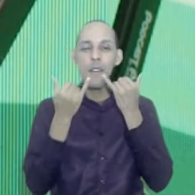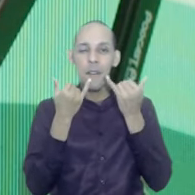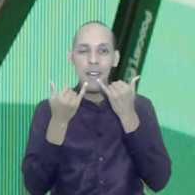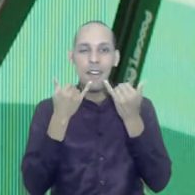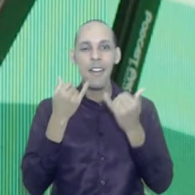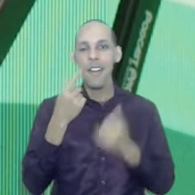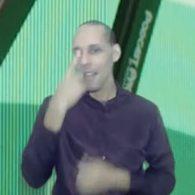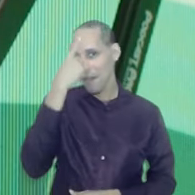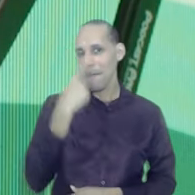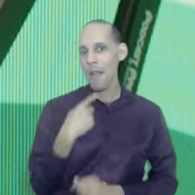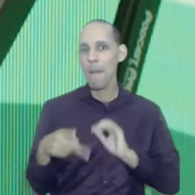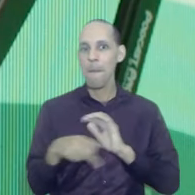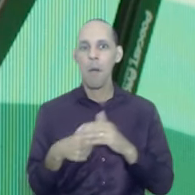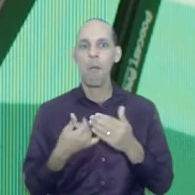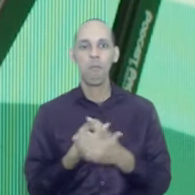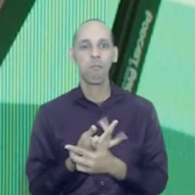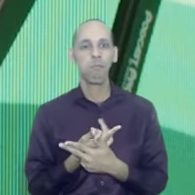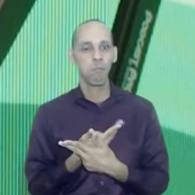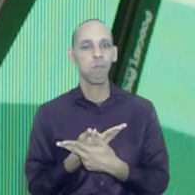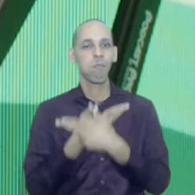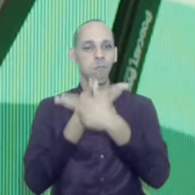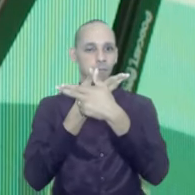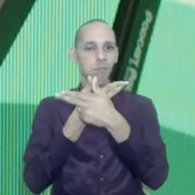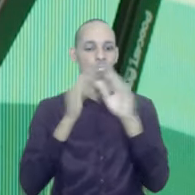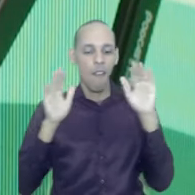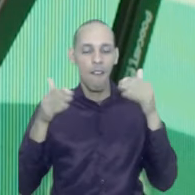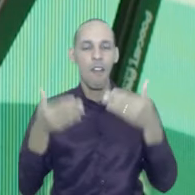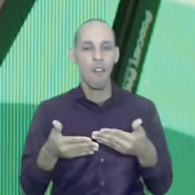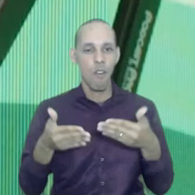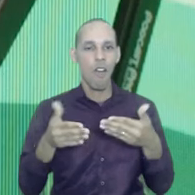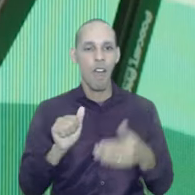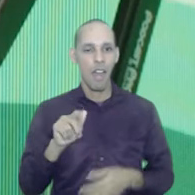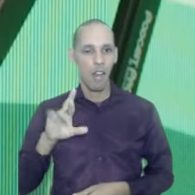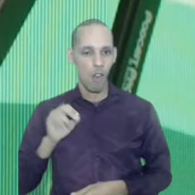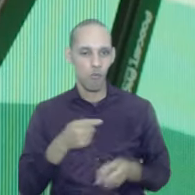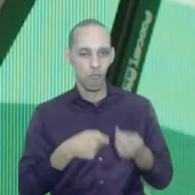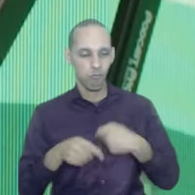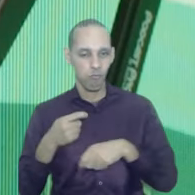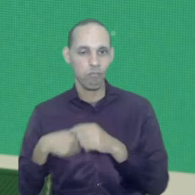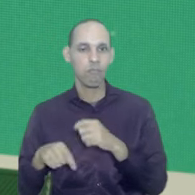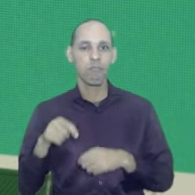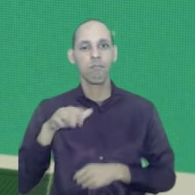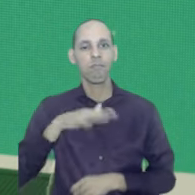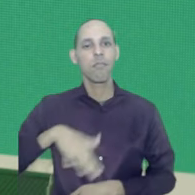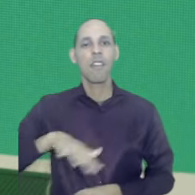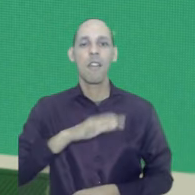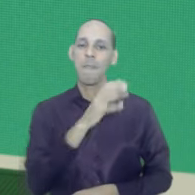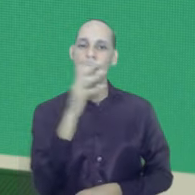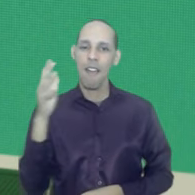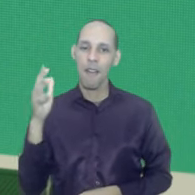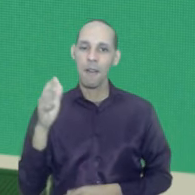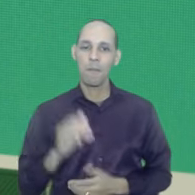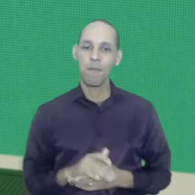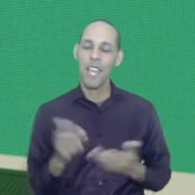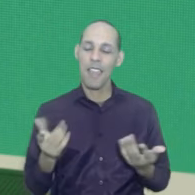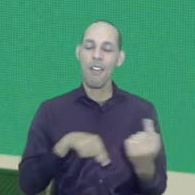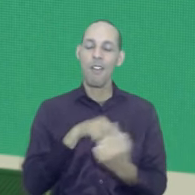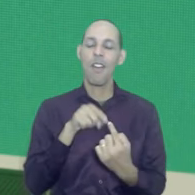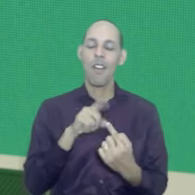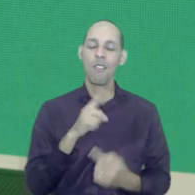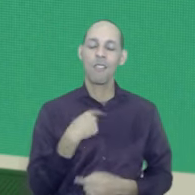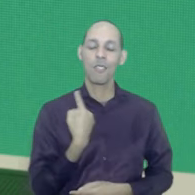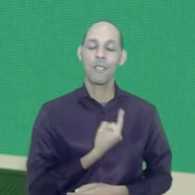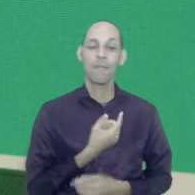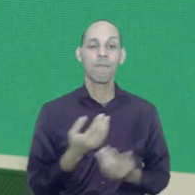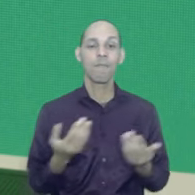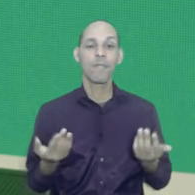é totalmente dedicado a agronegócio e meio ambiente esse é o nosso nosso target então um dos temas aqui quando